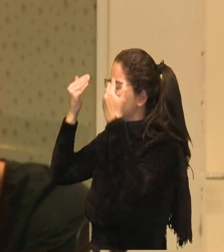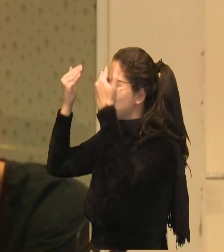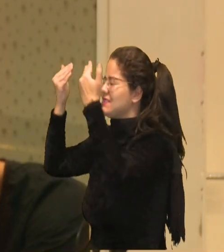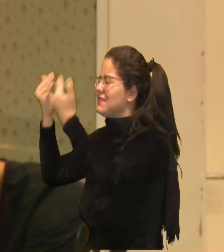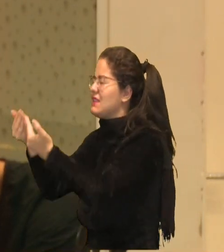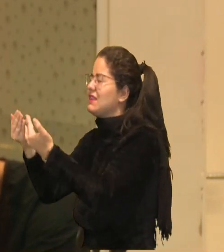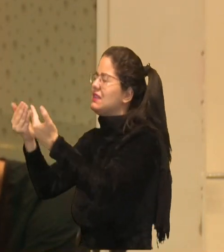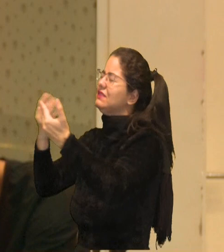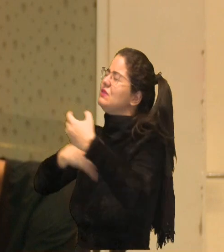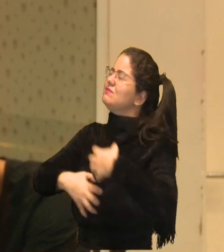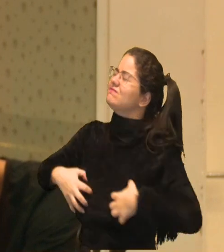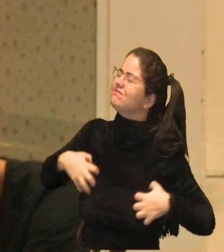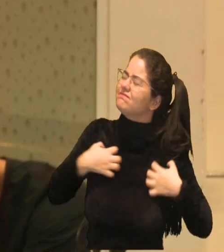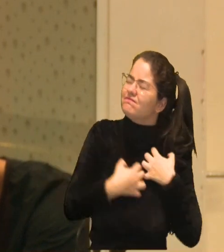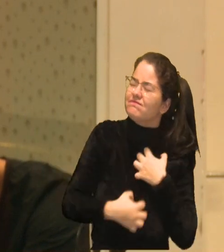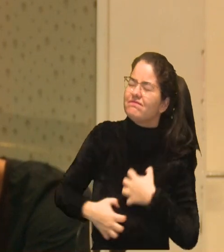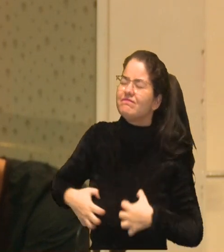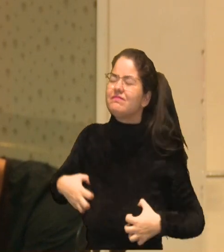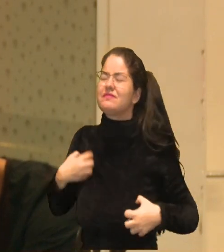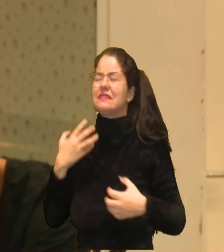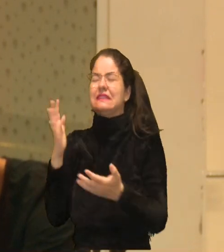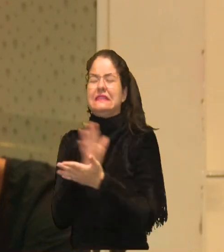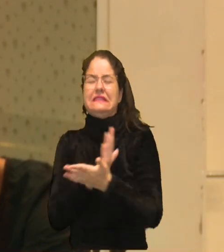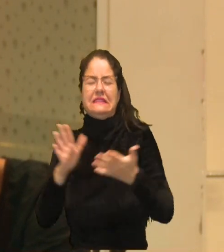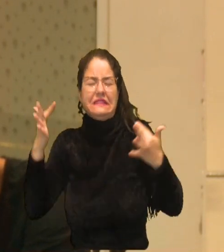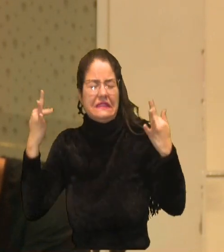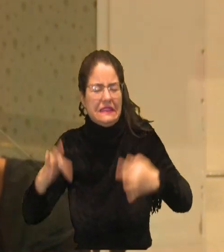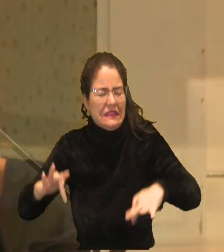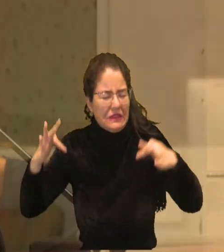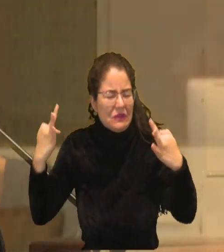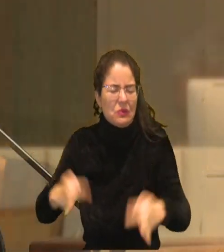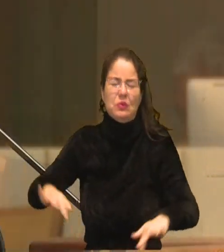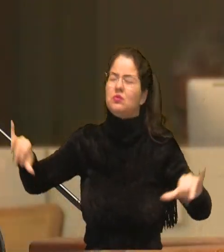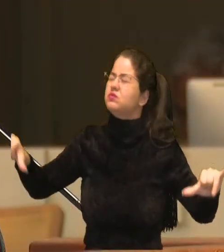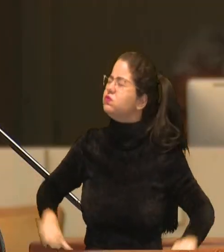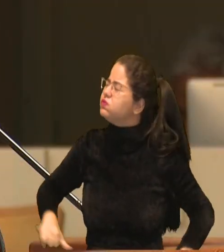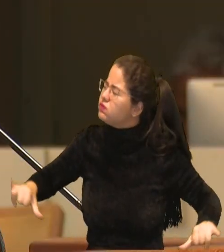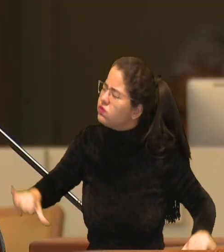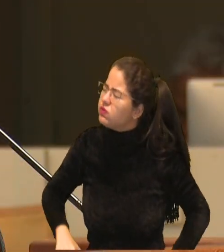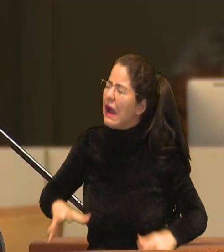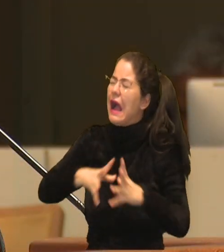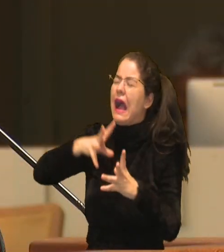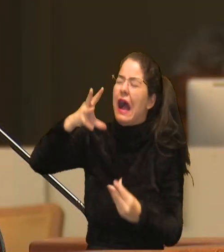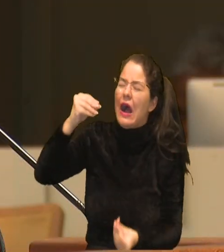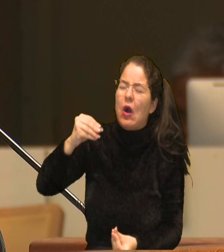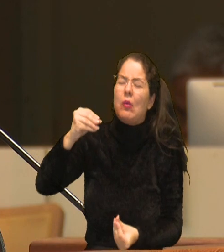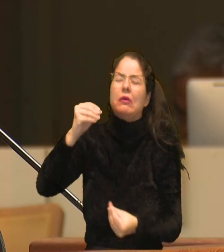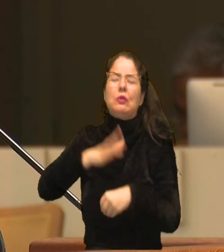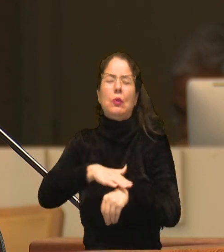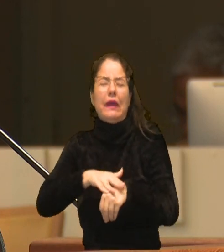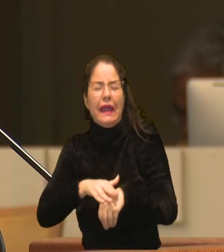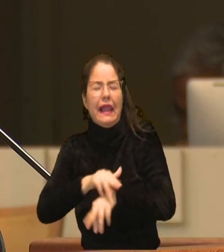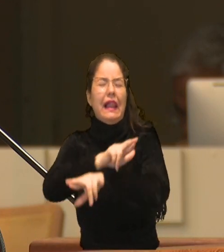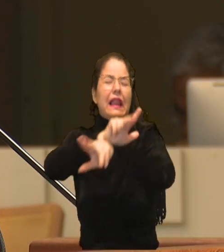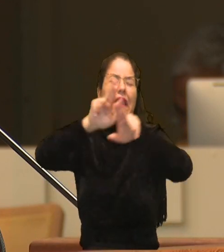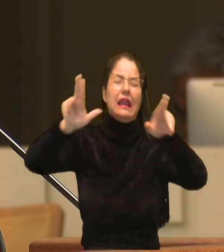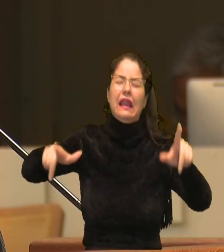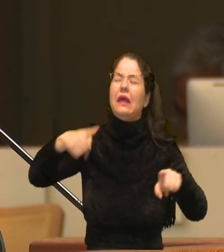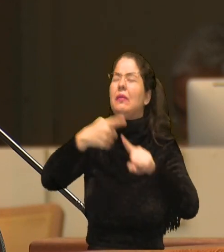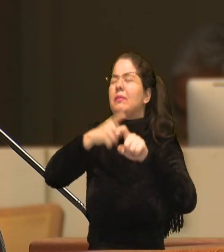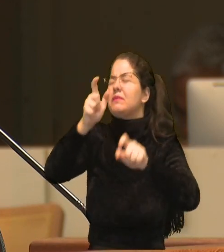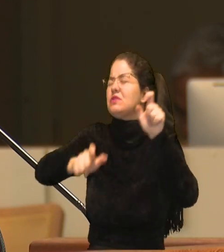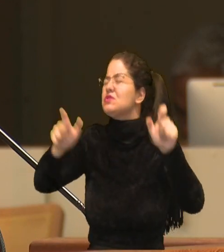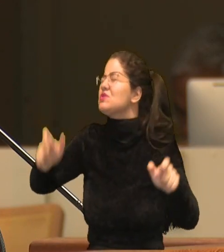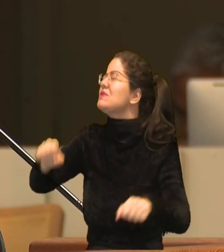corações angustiados, alguns doloridos, Senhor Deus, algumas almas feridas, mas que esperam do Senhor também